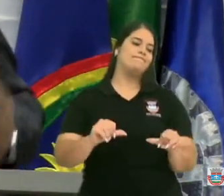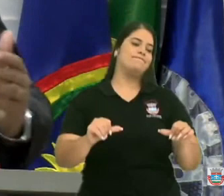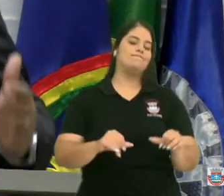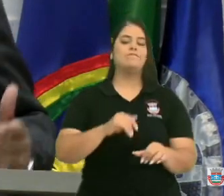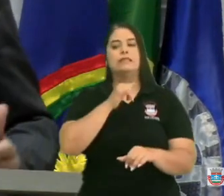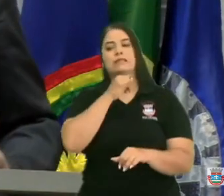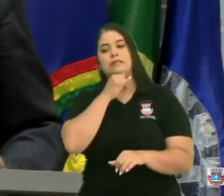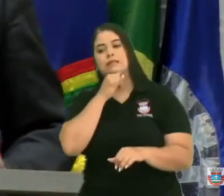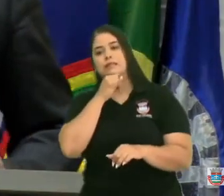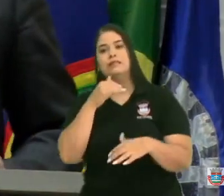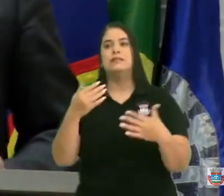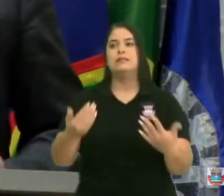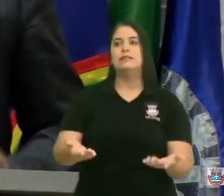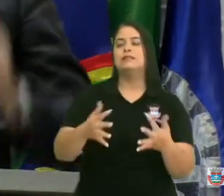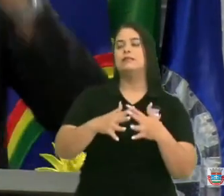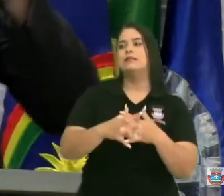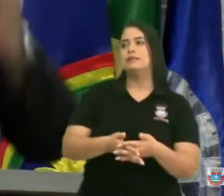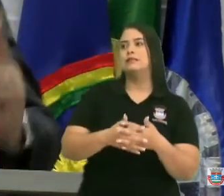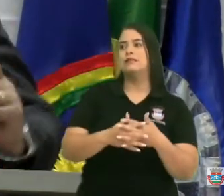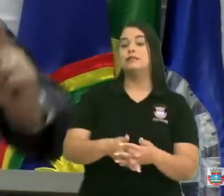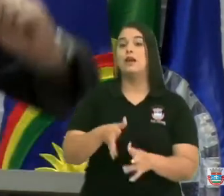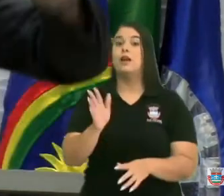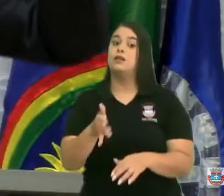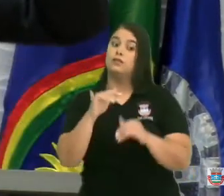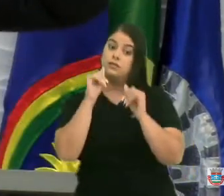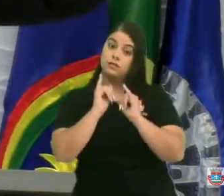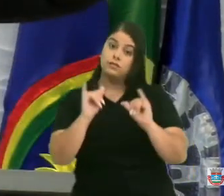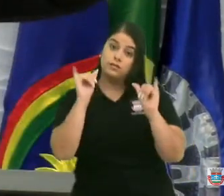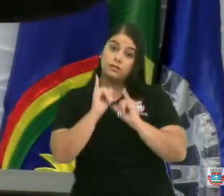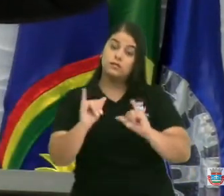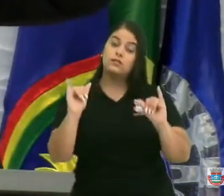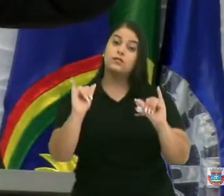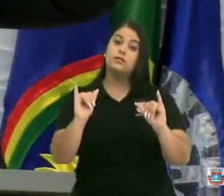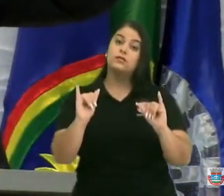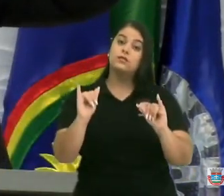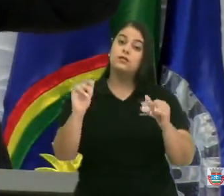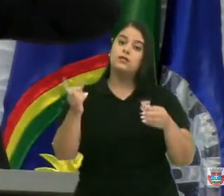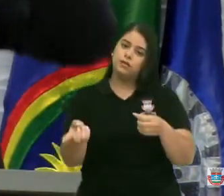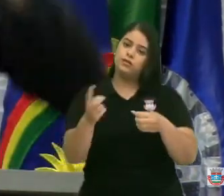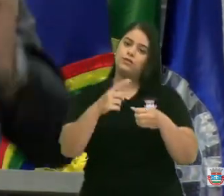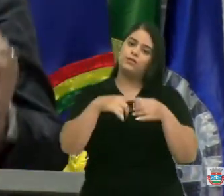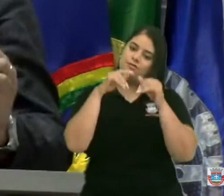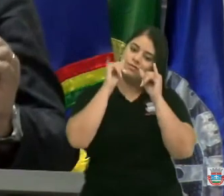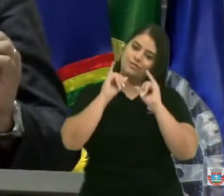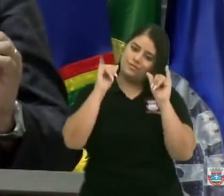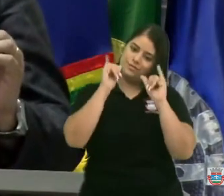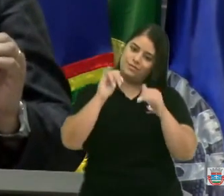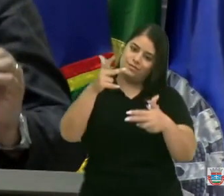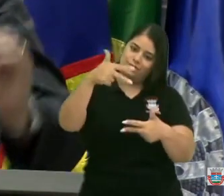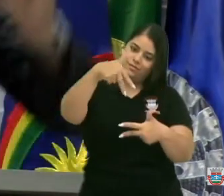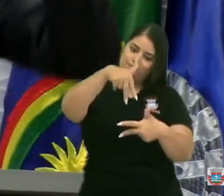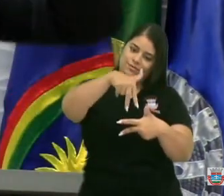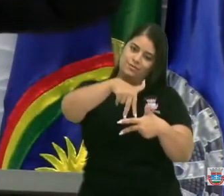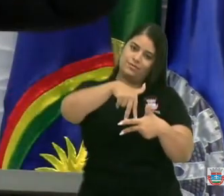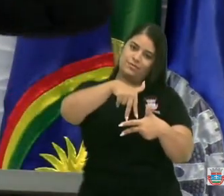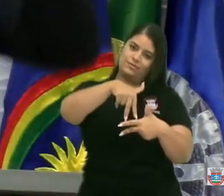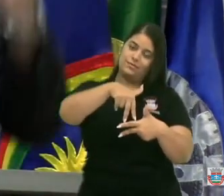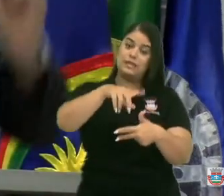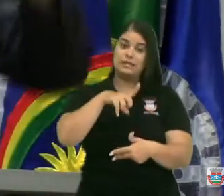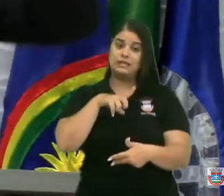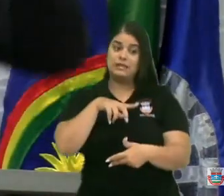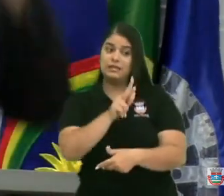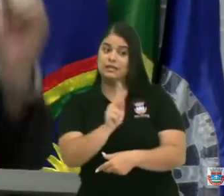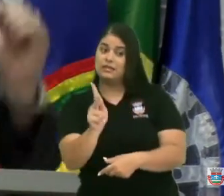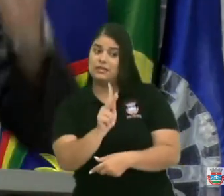é lamentável. Eu já disse, e vou dizer aqui em tribuna, teve